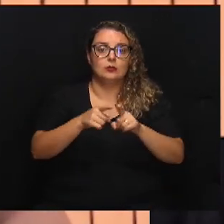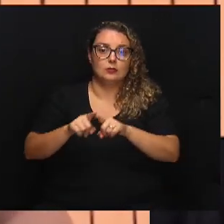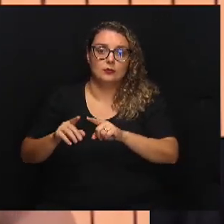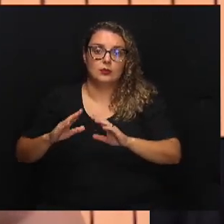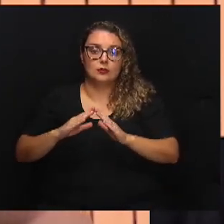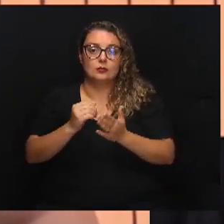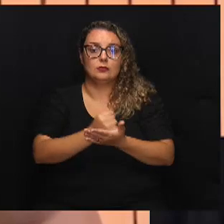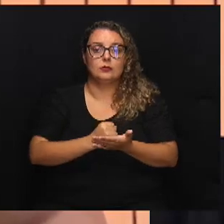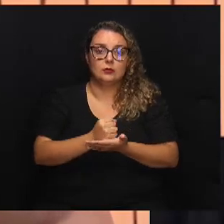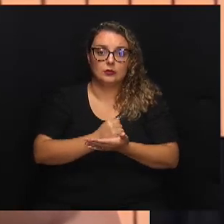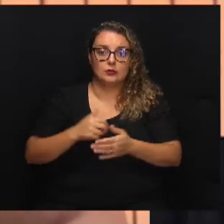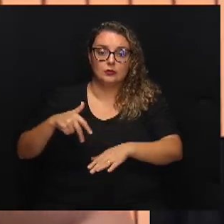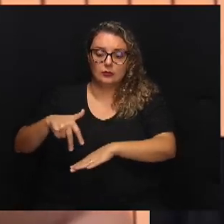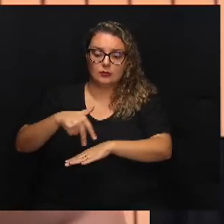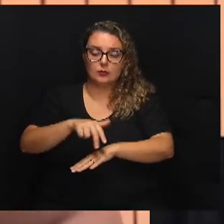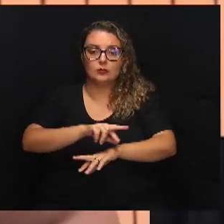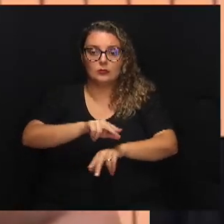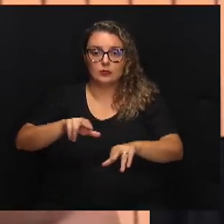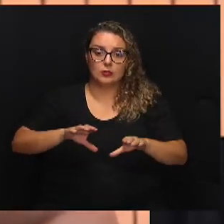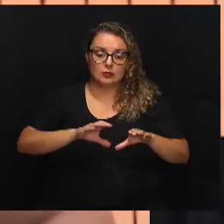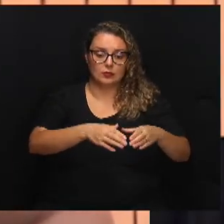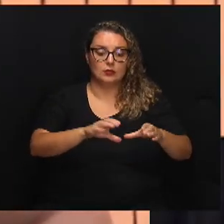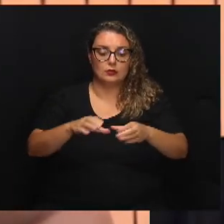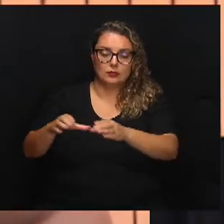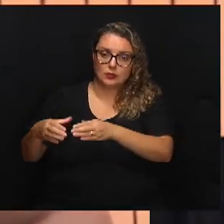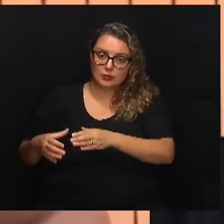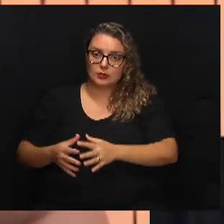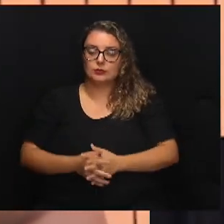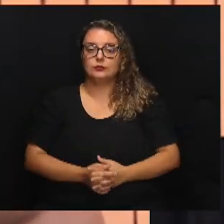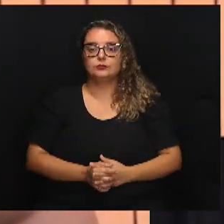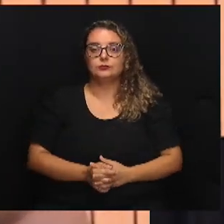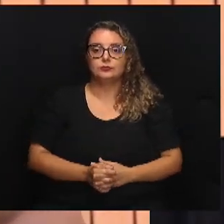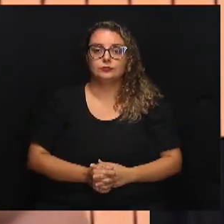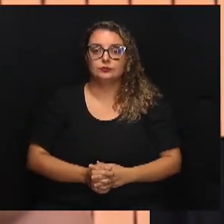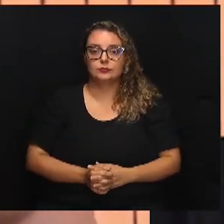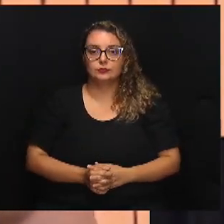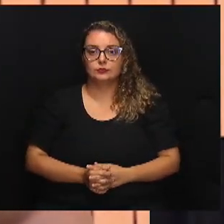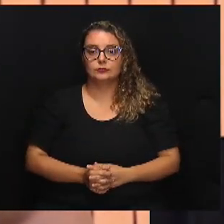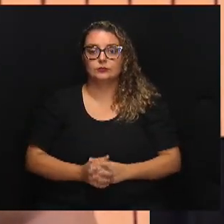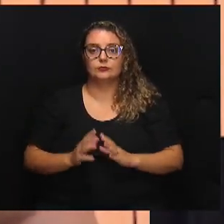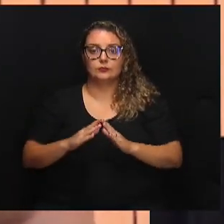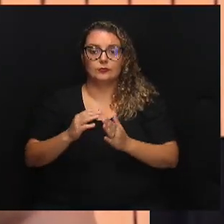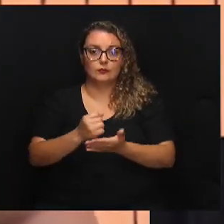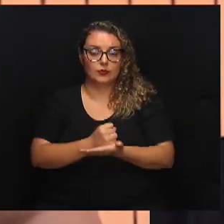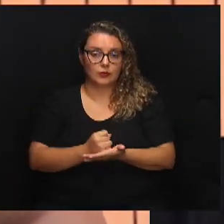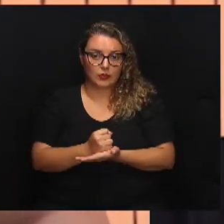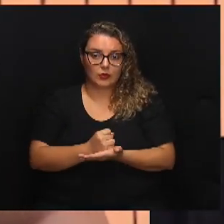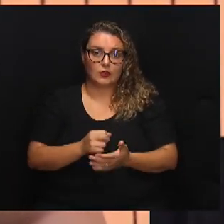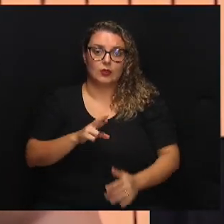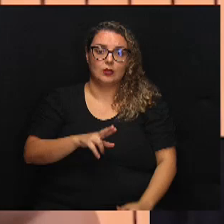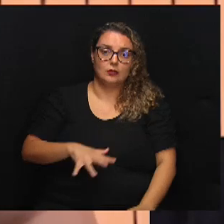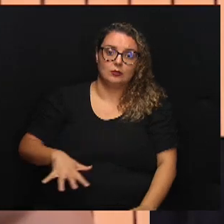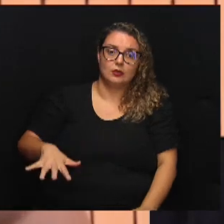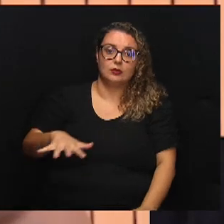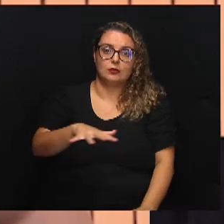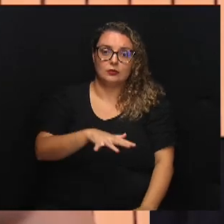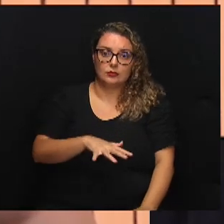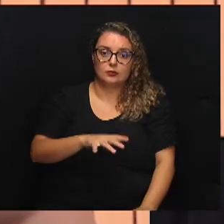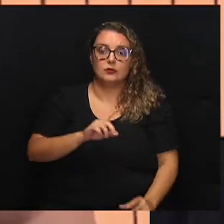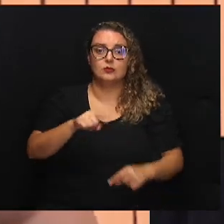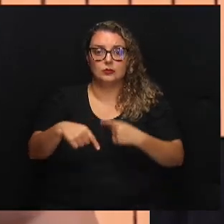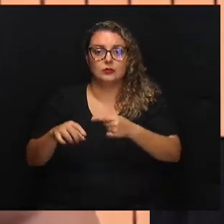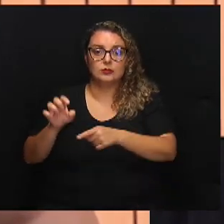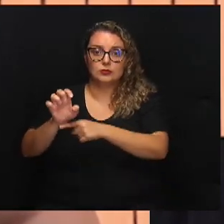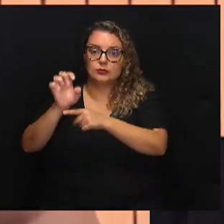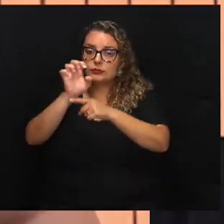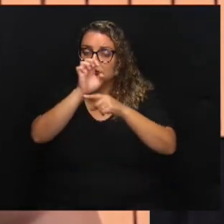farmacêuticos. Nós temos vários grupos de farmacêuticos da região, de outros